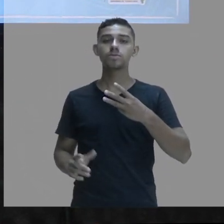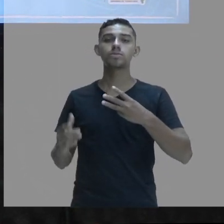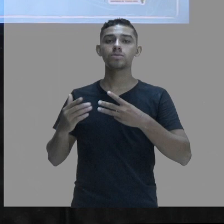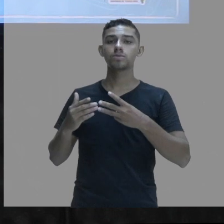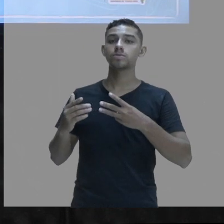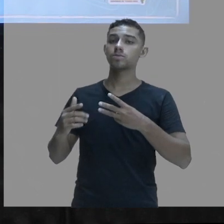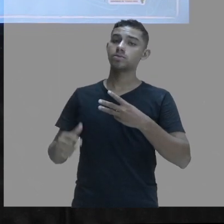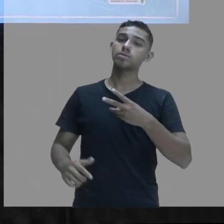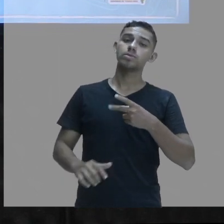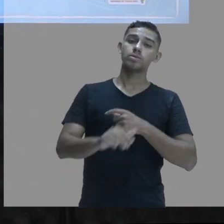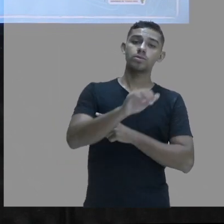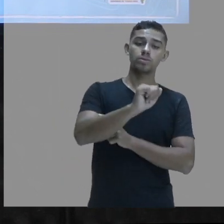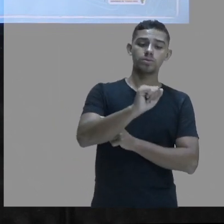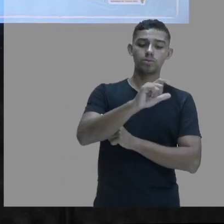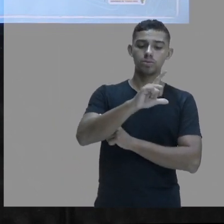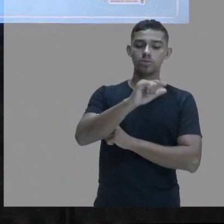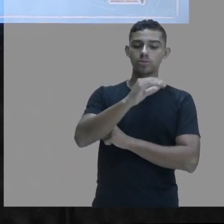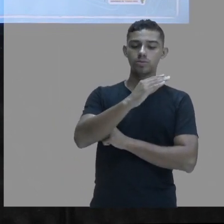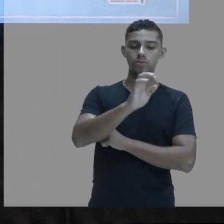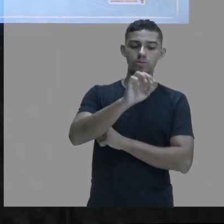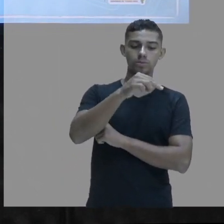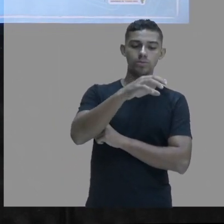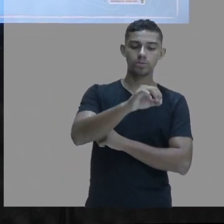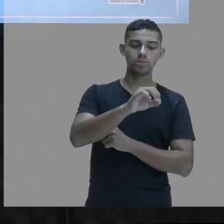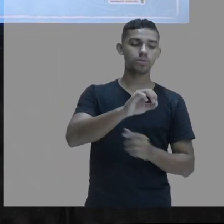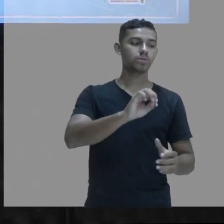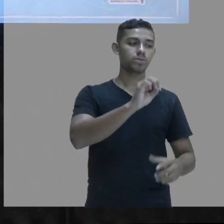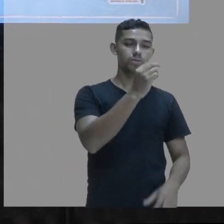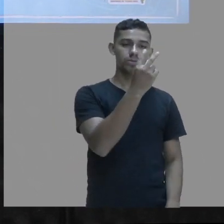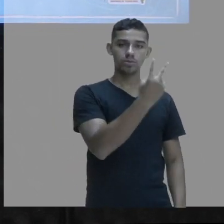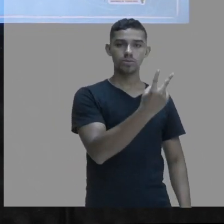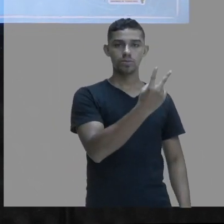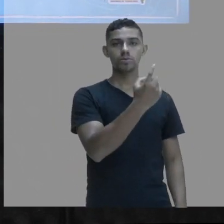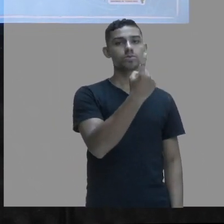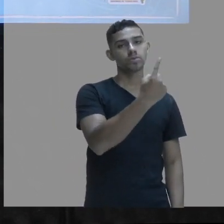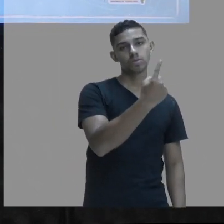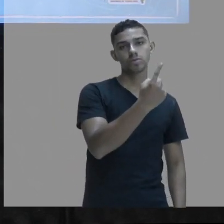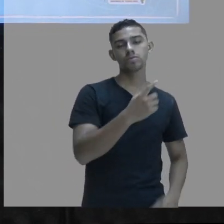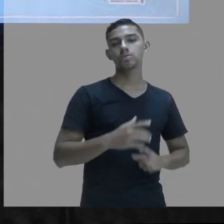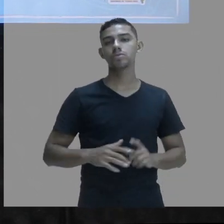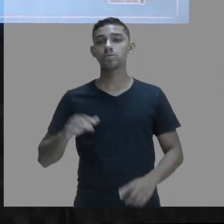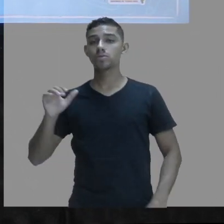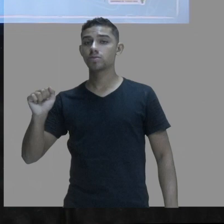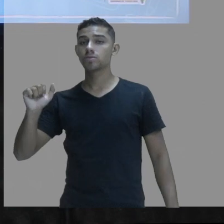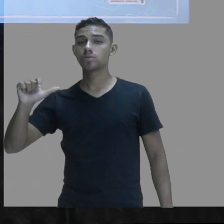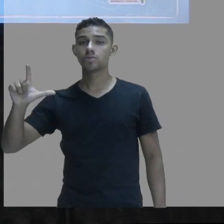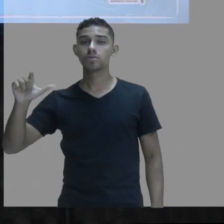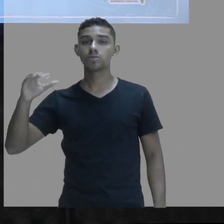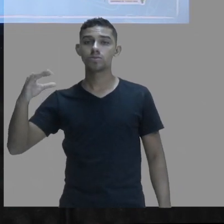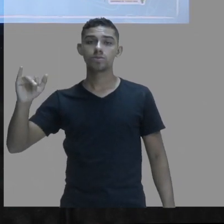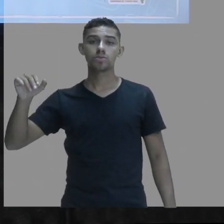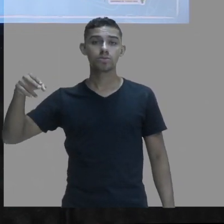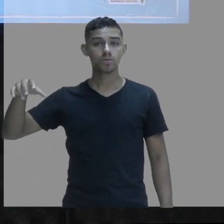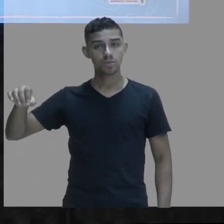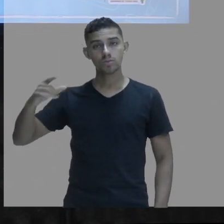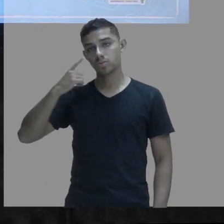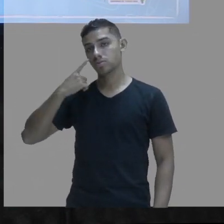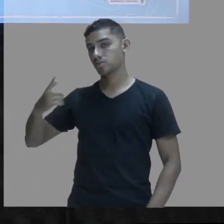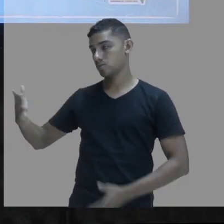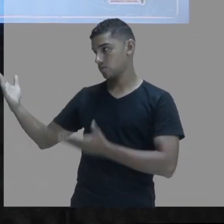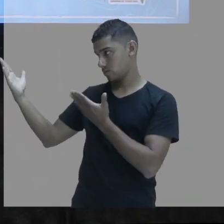apresentam ligação dupla, uma ligação dupla. Os alcinos apresentam uma ligação